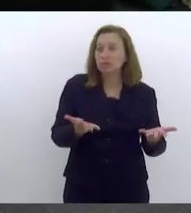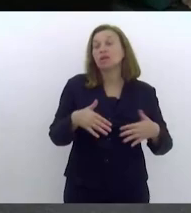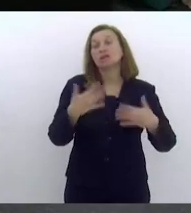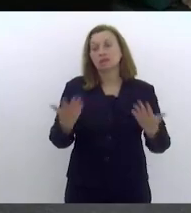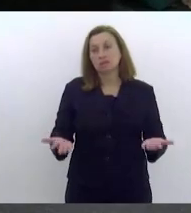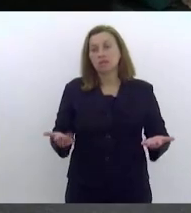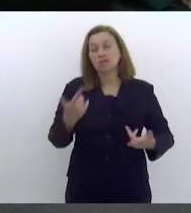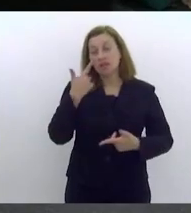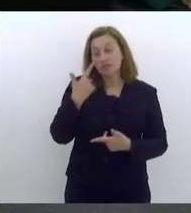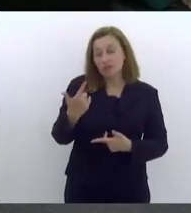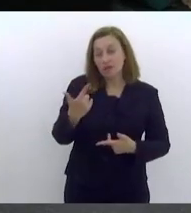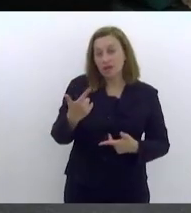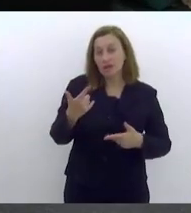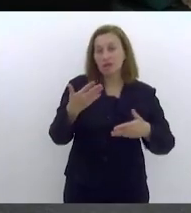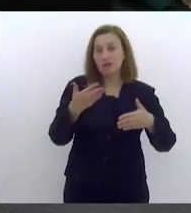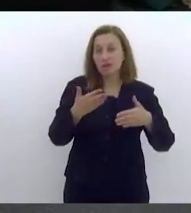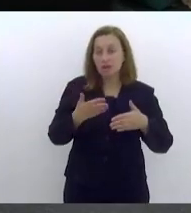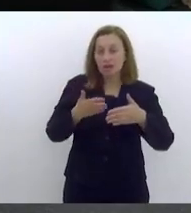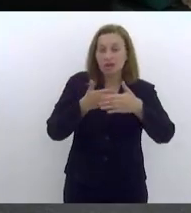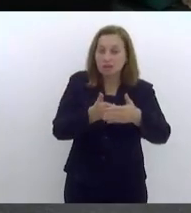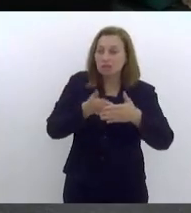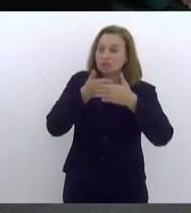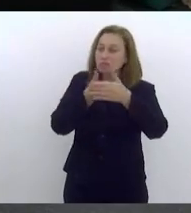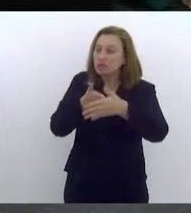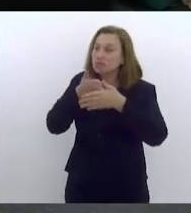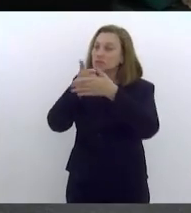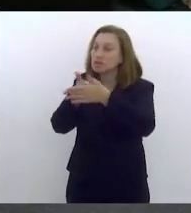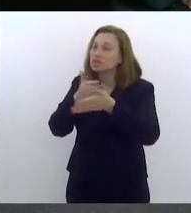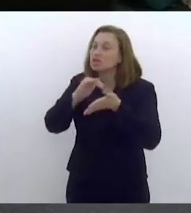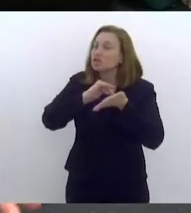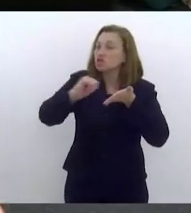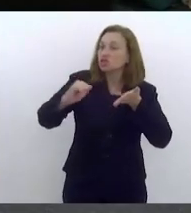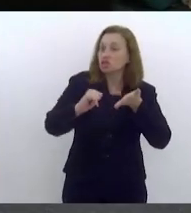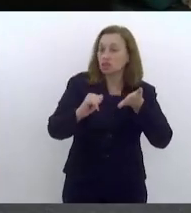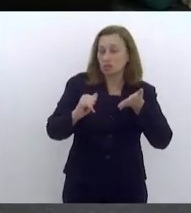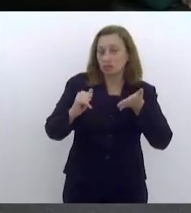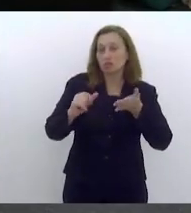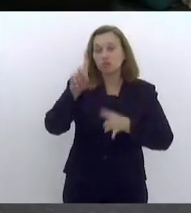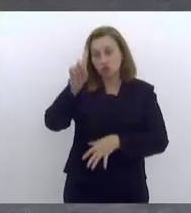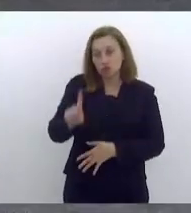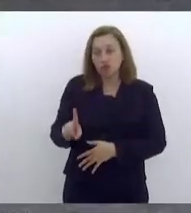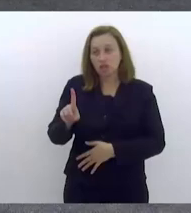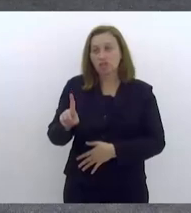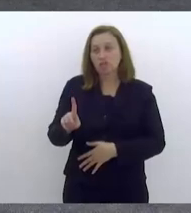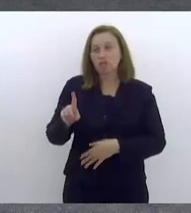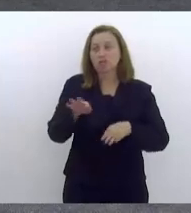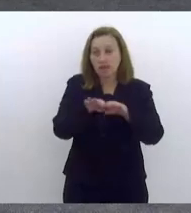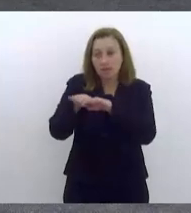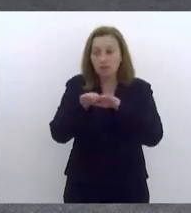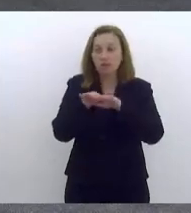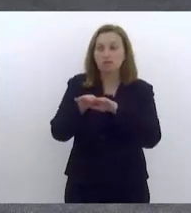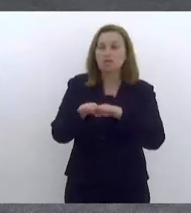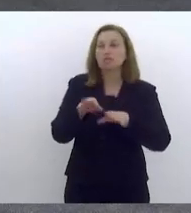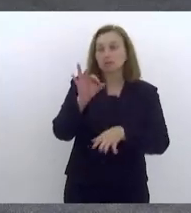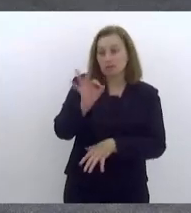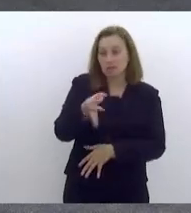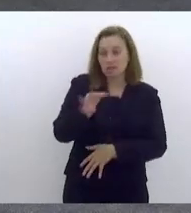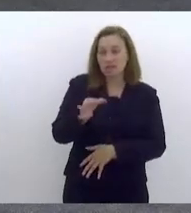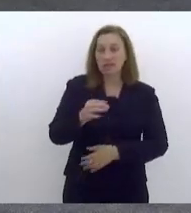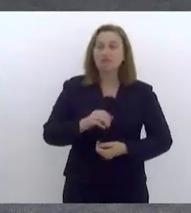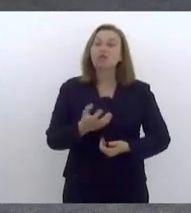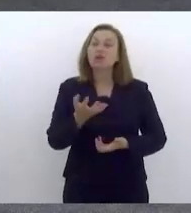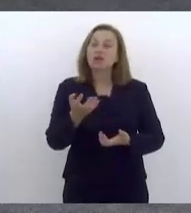você vê as restrições que acabam tirando o princípio geral da igualdade. Então, Vossa Excelência está coberta de razão. Só